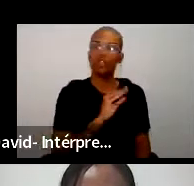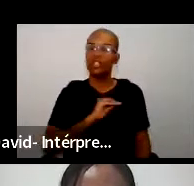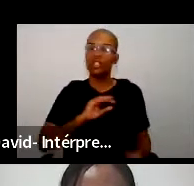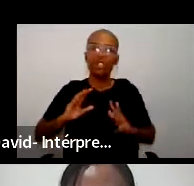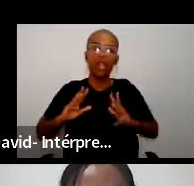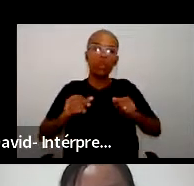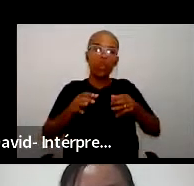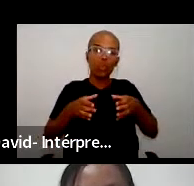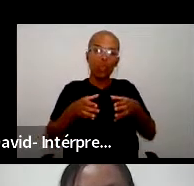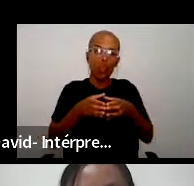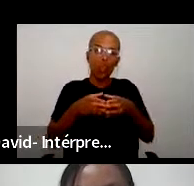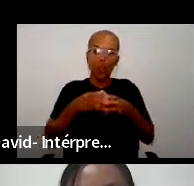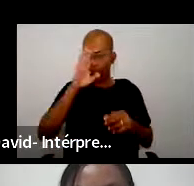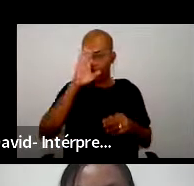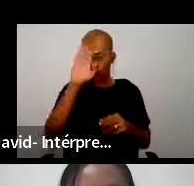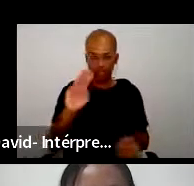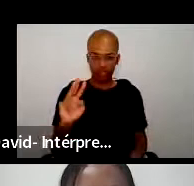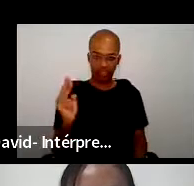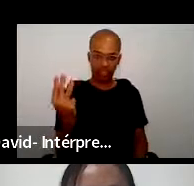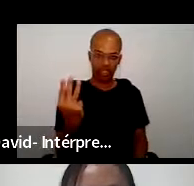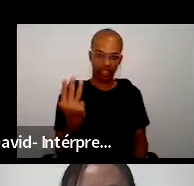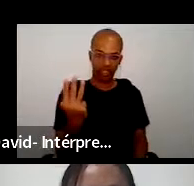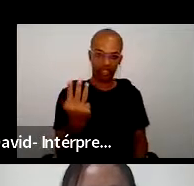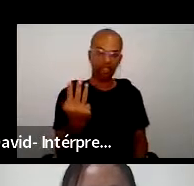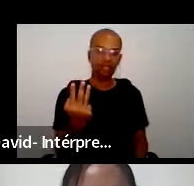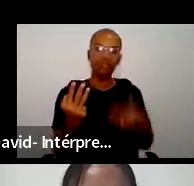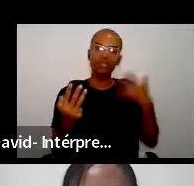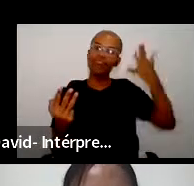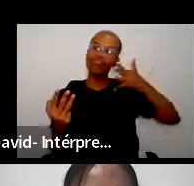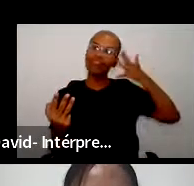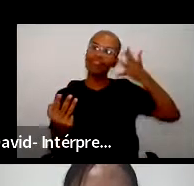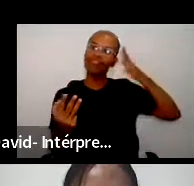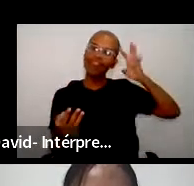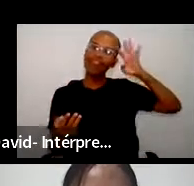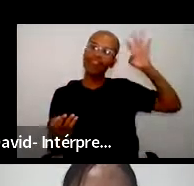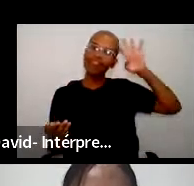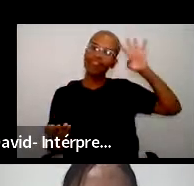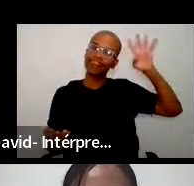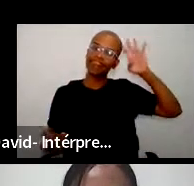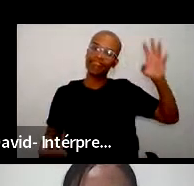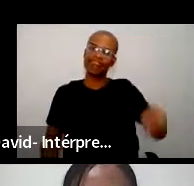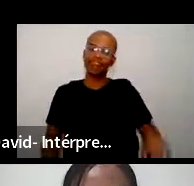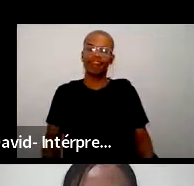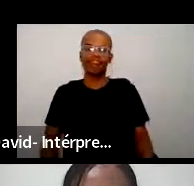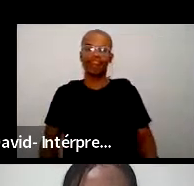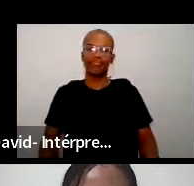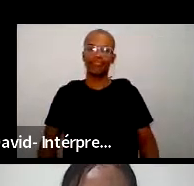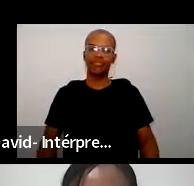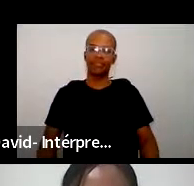e principalmente a vocês 3 pelas palavras e reflexões hoje.